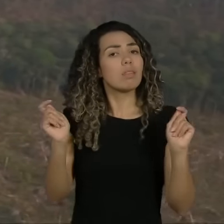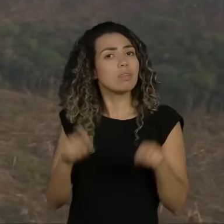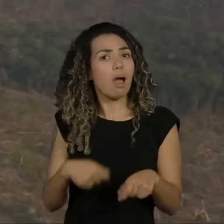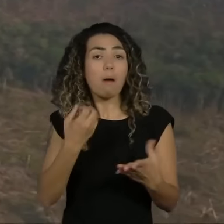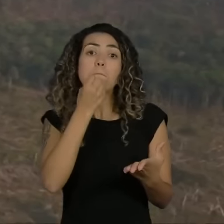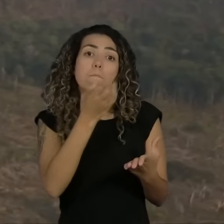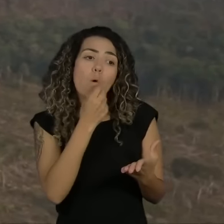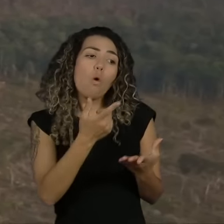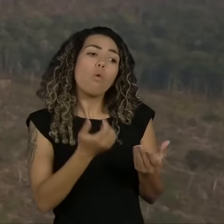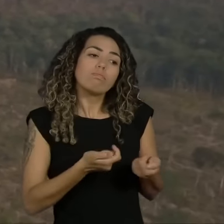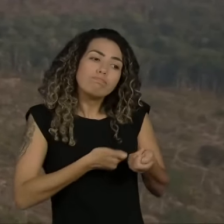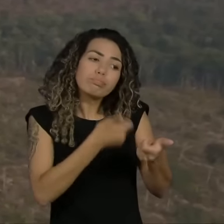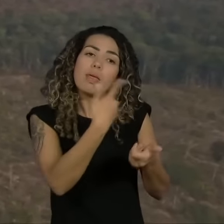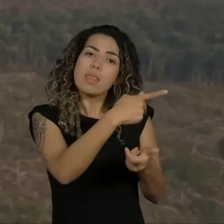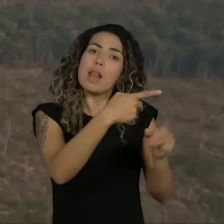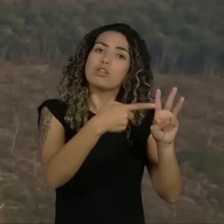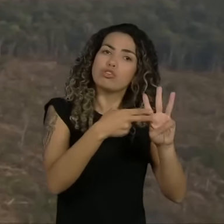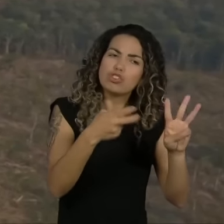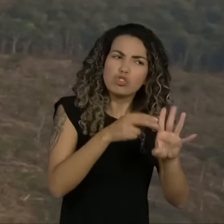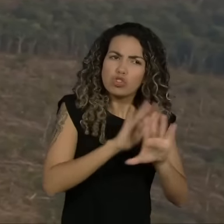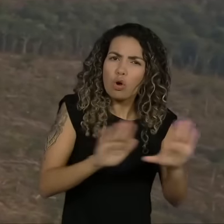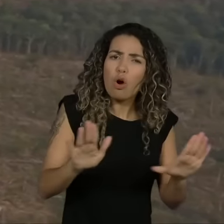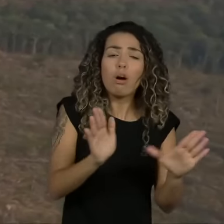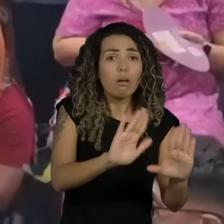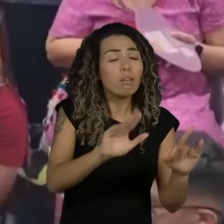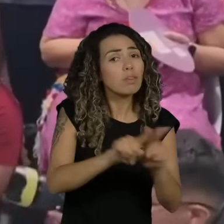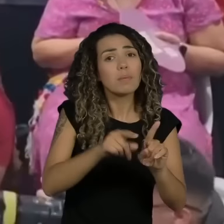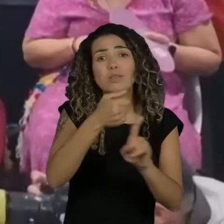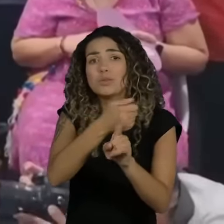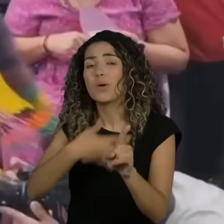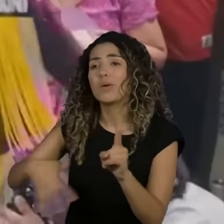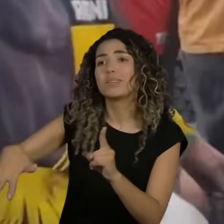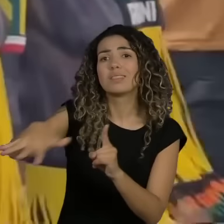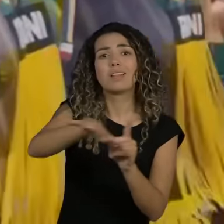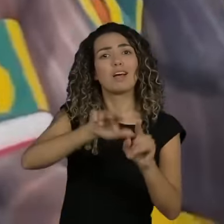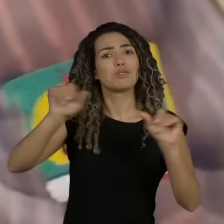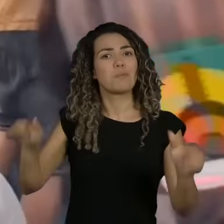indígenas, mas toda a sociedade brasileira.